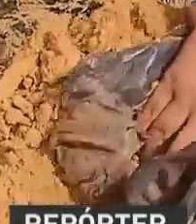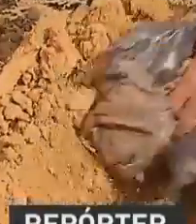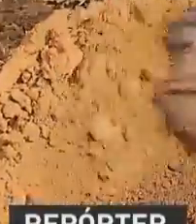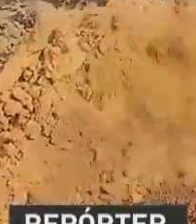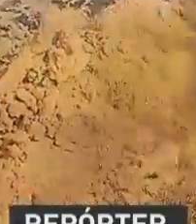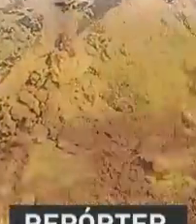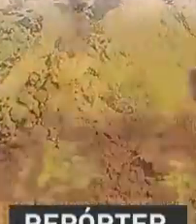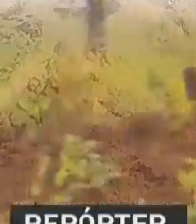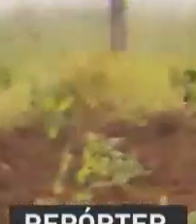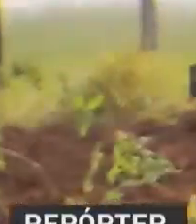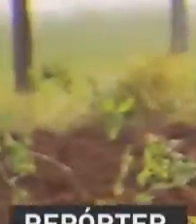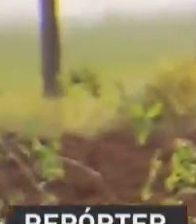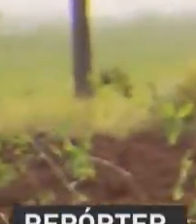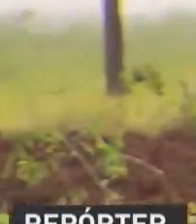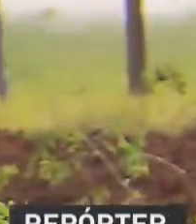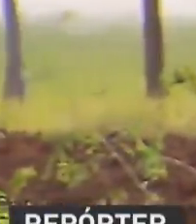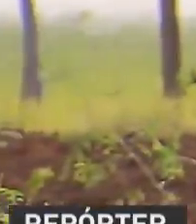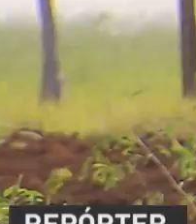o